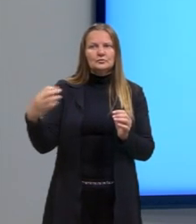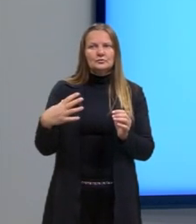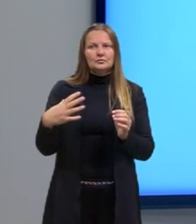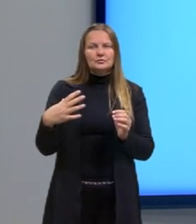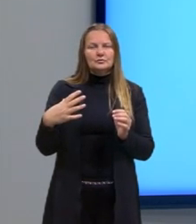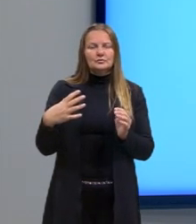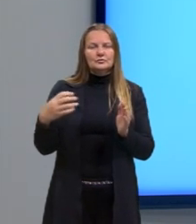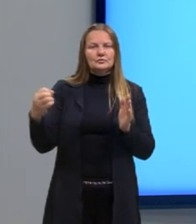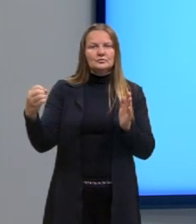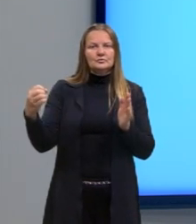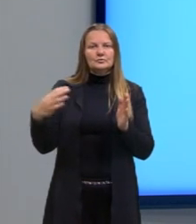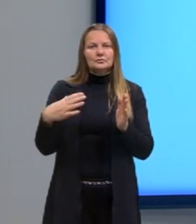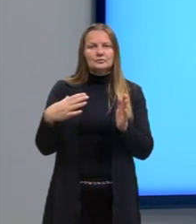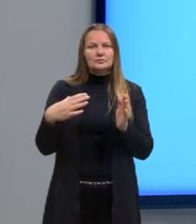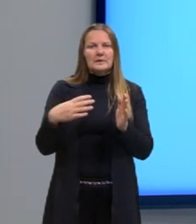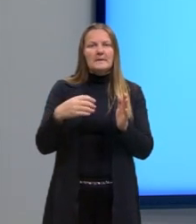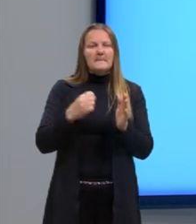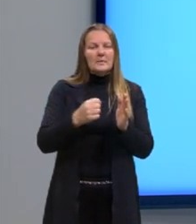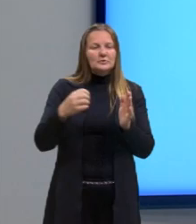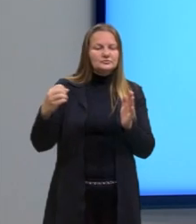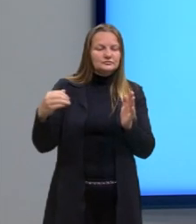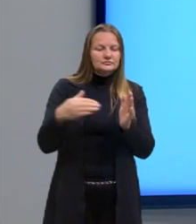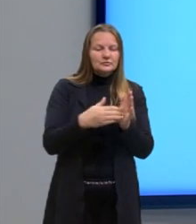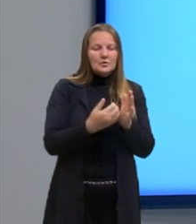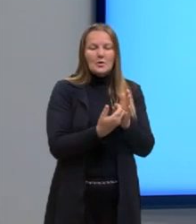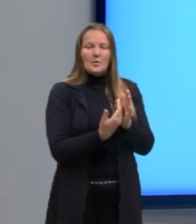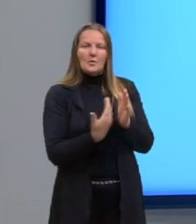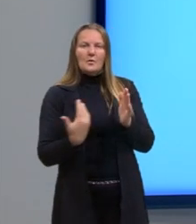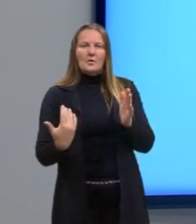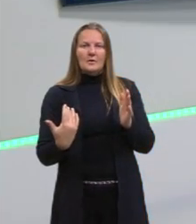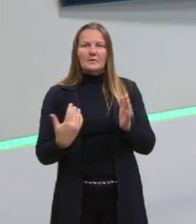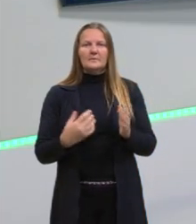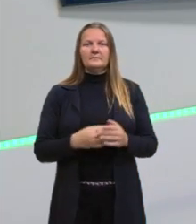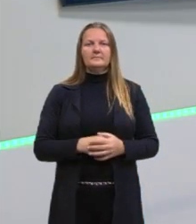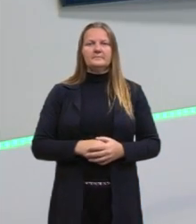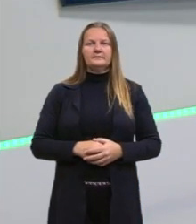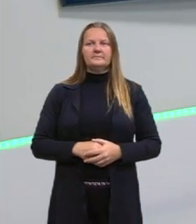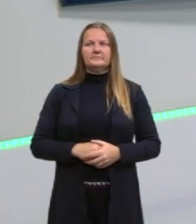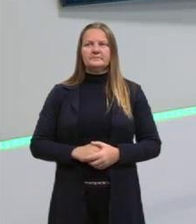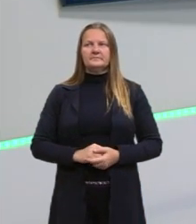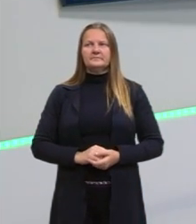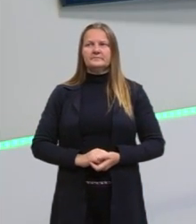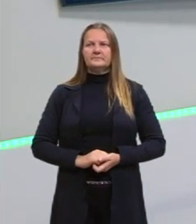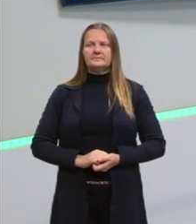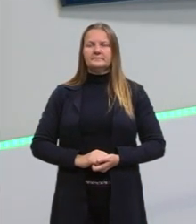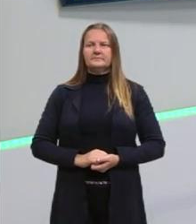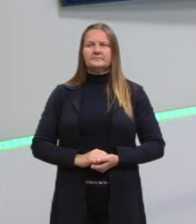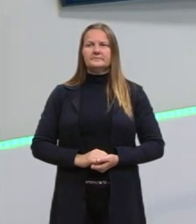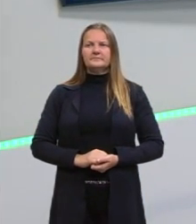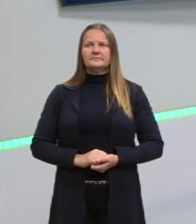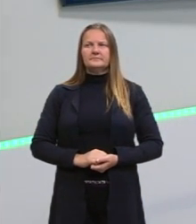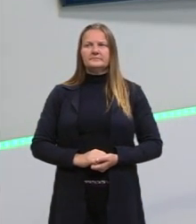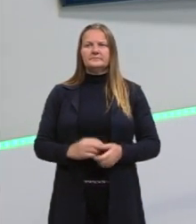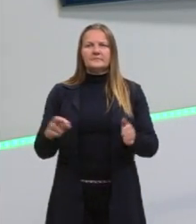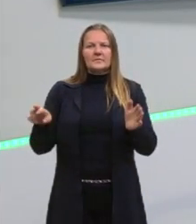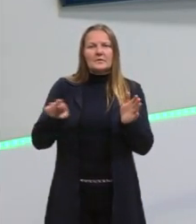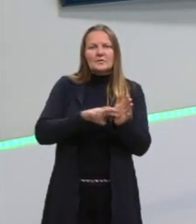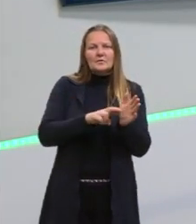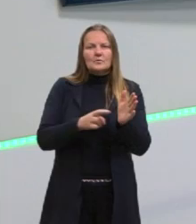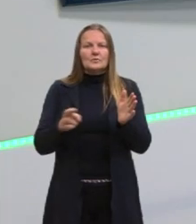de algum sentido eu posso também ter essa trajetória voltando nesse mesmo caminho então reversibilidade